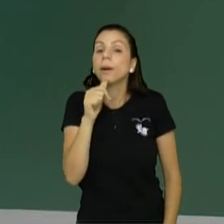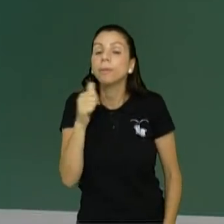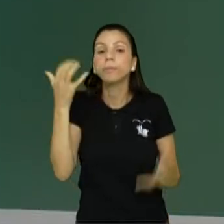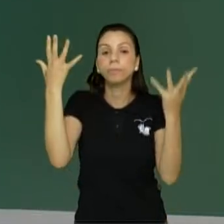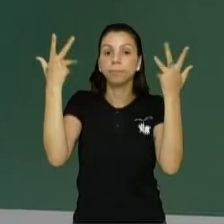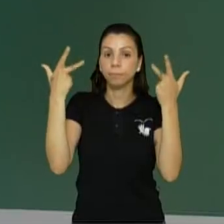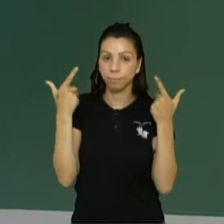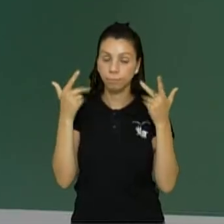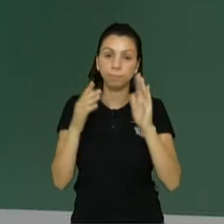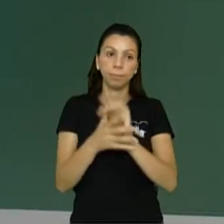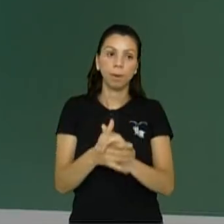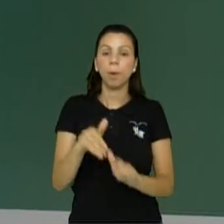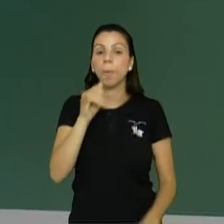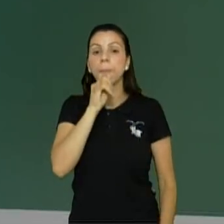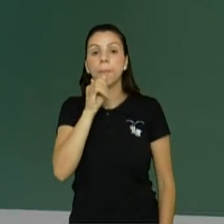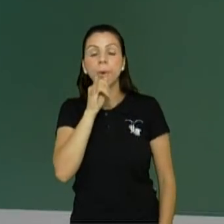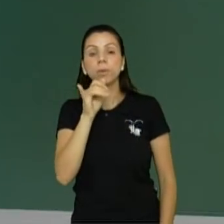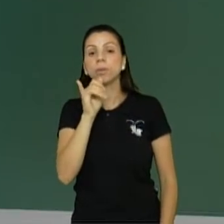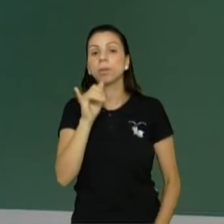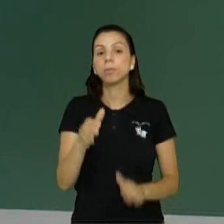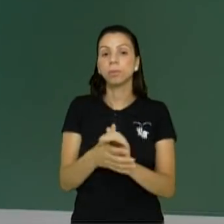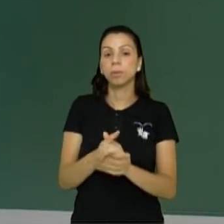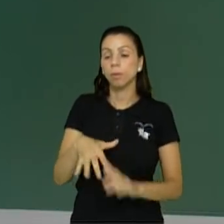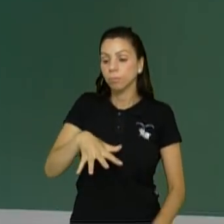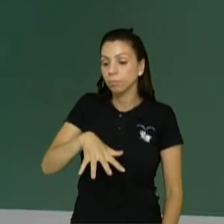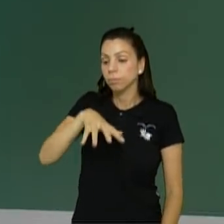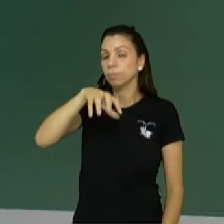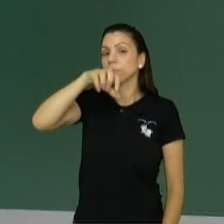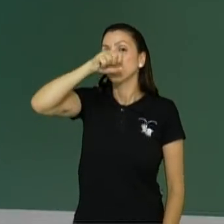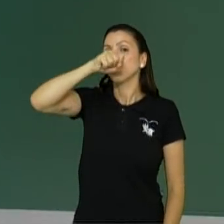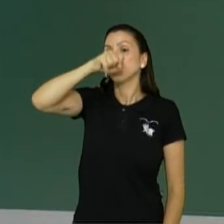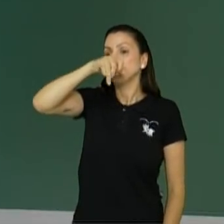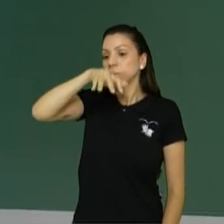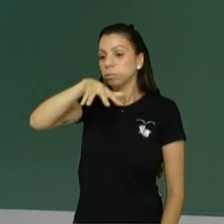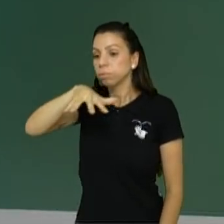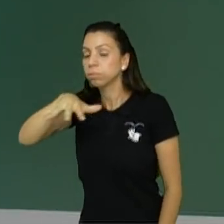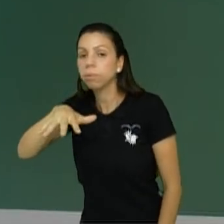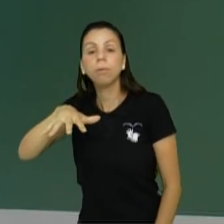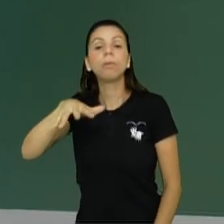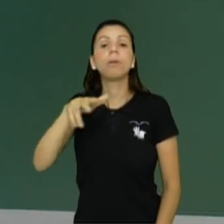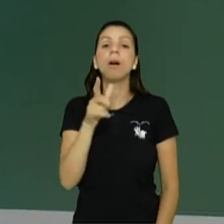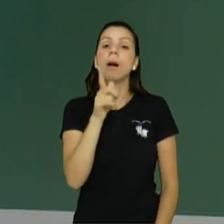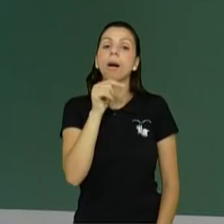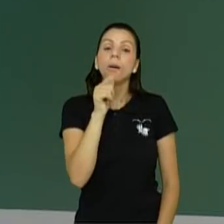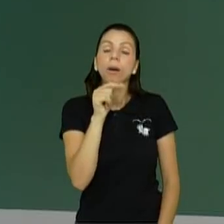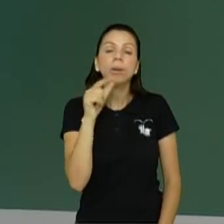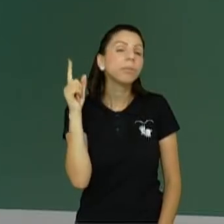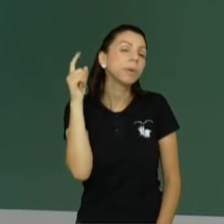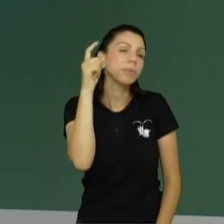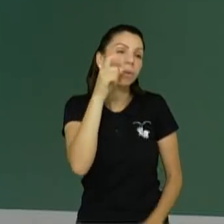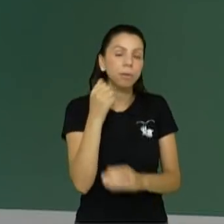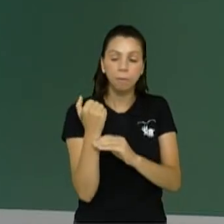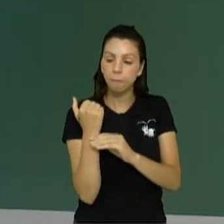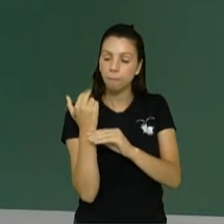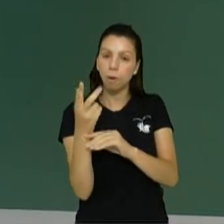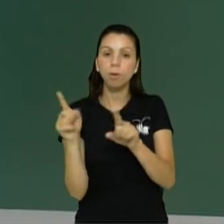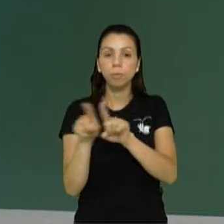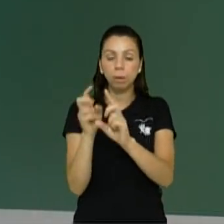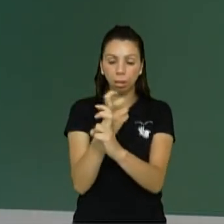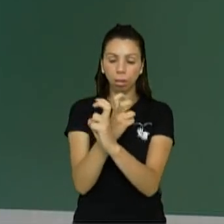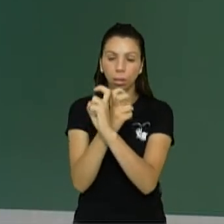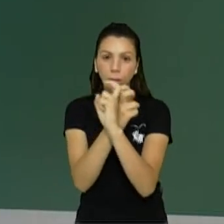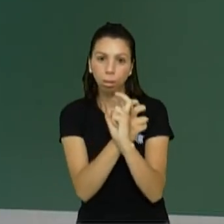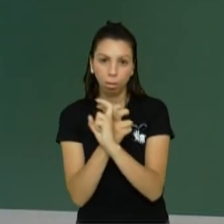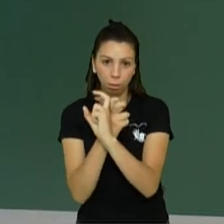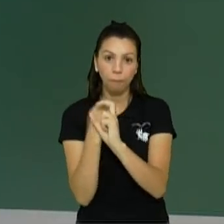animais. Então, se ele for transpirar, a água vai sair com mais dificuldade, porque tem essa camadinha de fora que é um